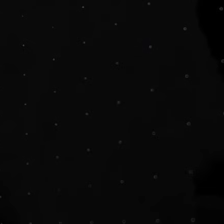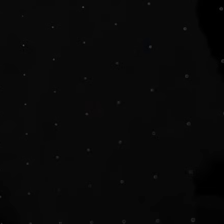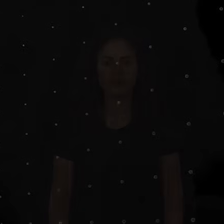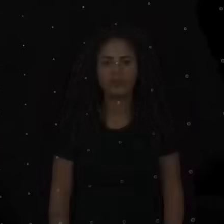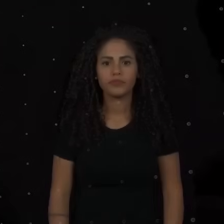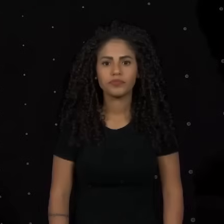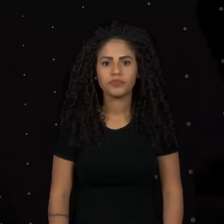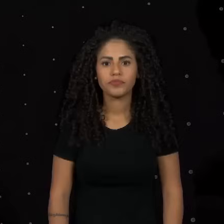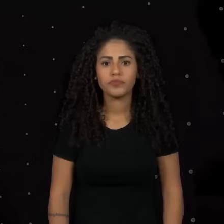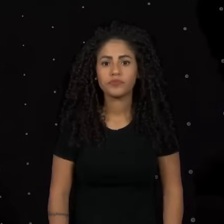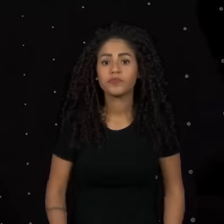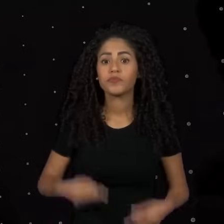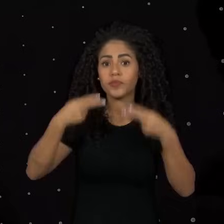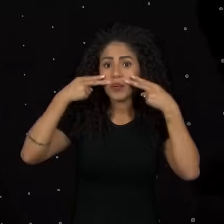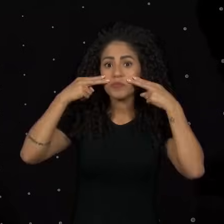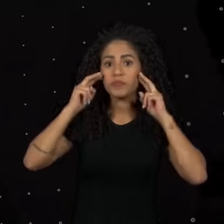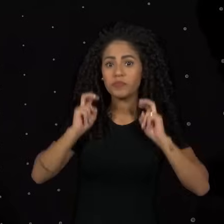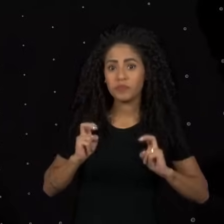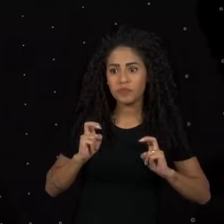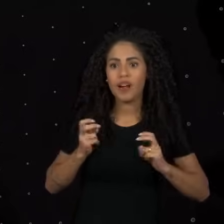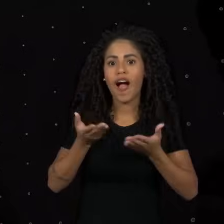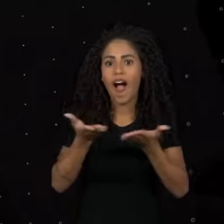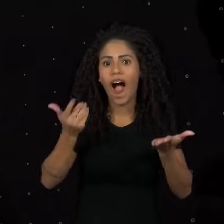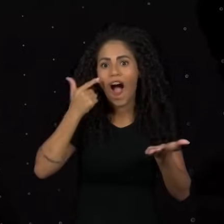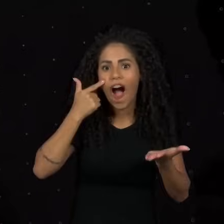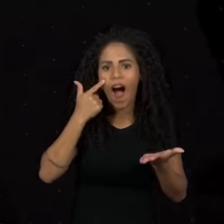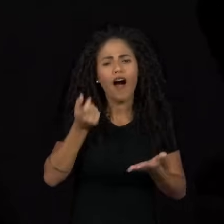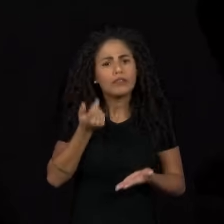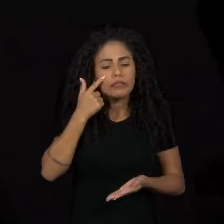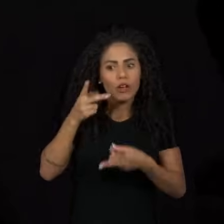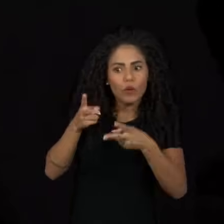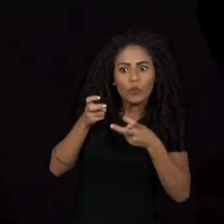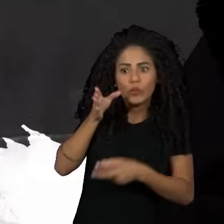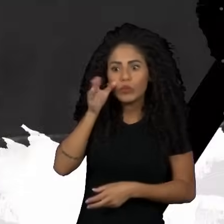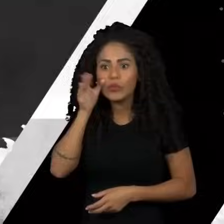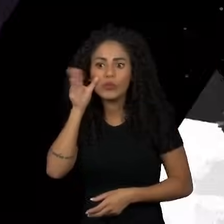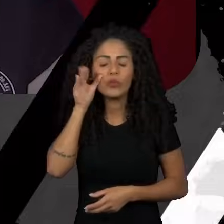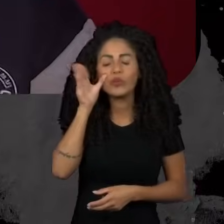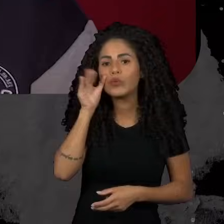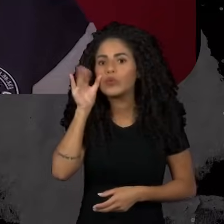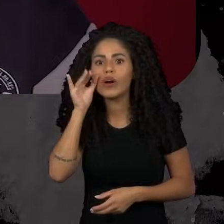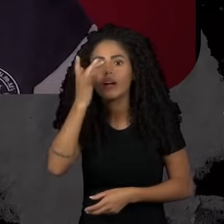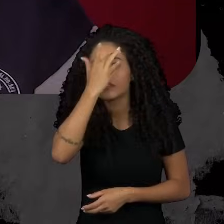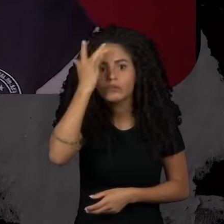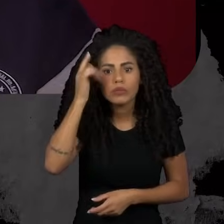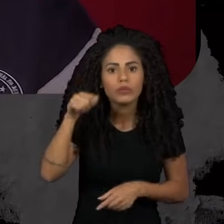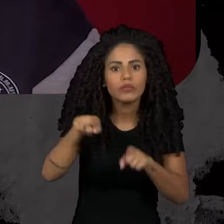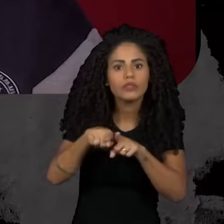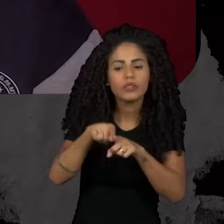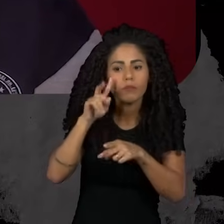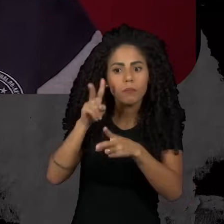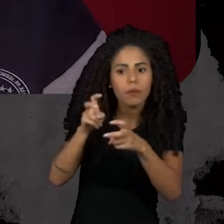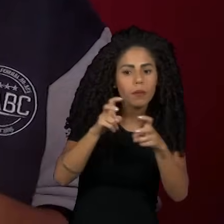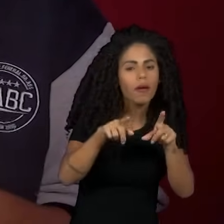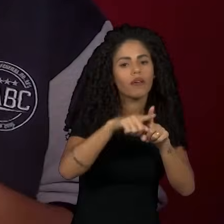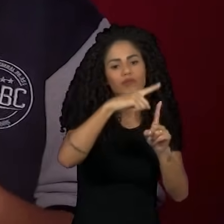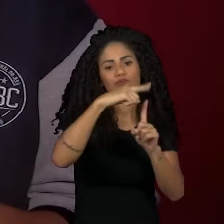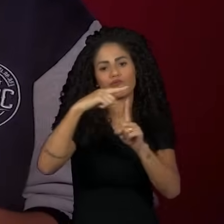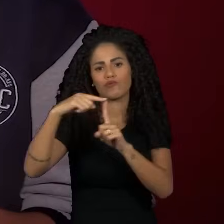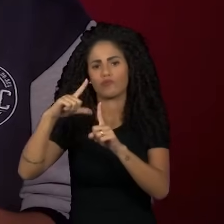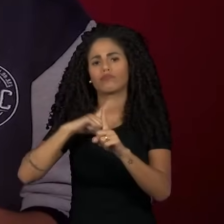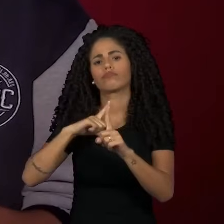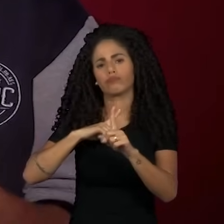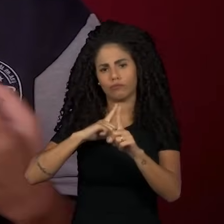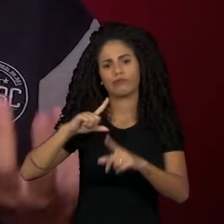As áreas verdes de São Paulo, menos as pequenas, elas chamam muita atenção das espécies silvestres que a gente tem, né? A gente